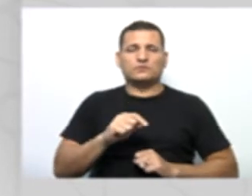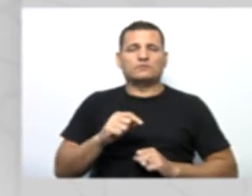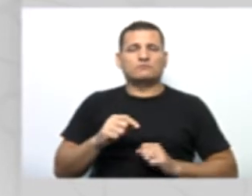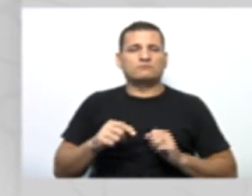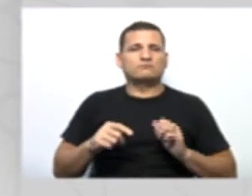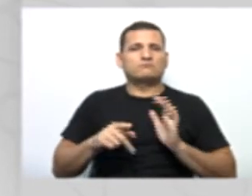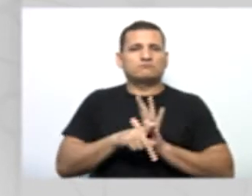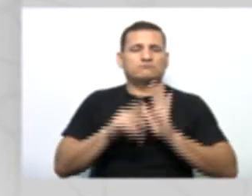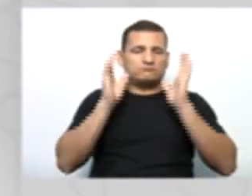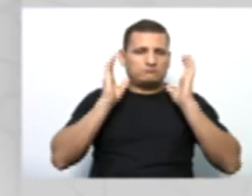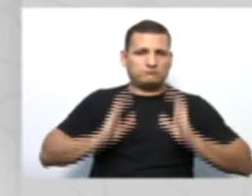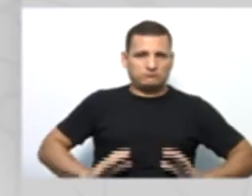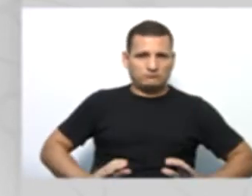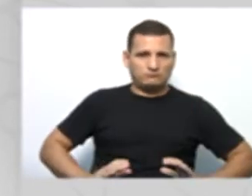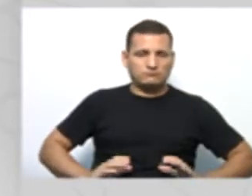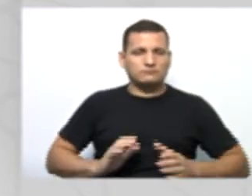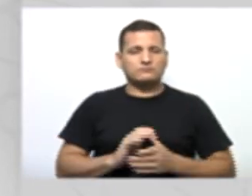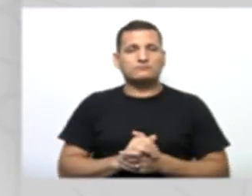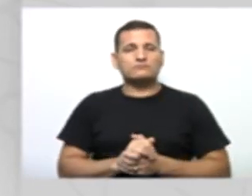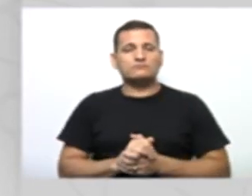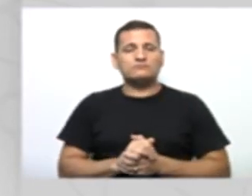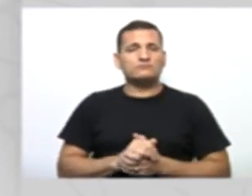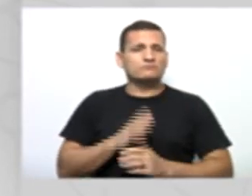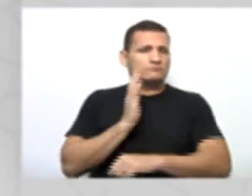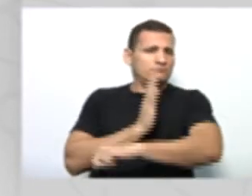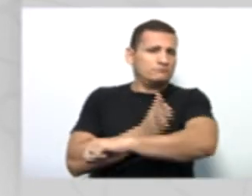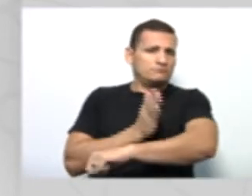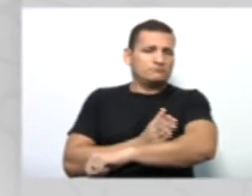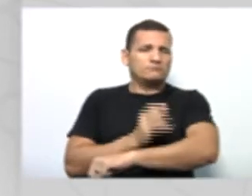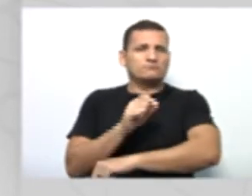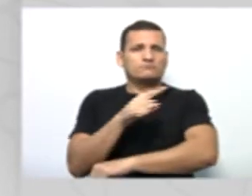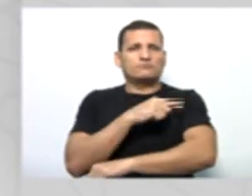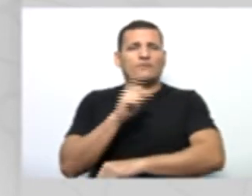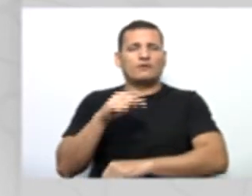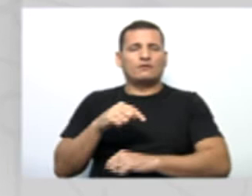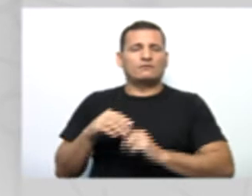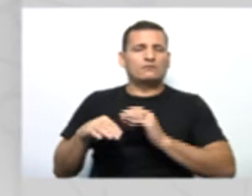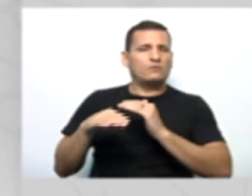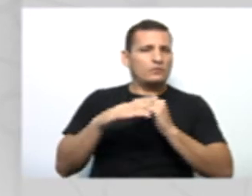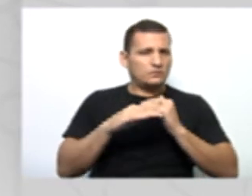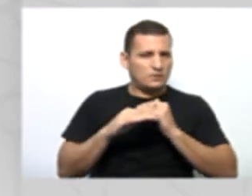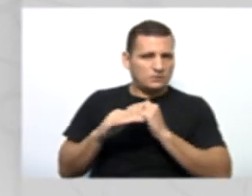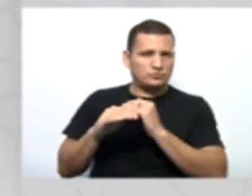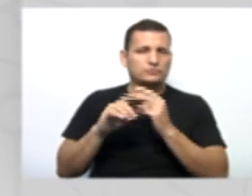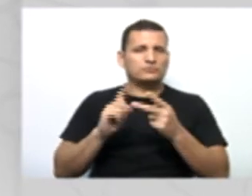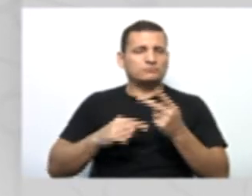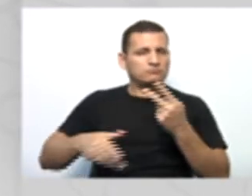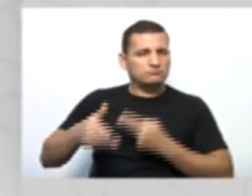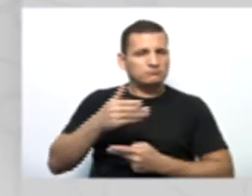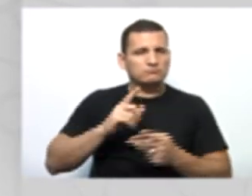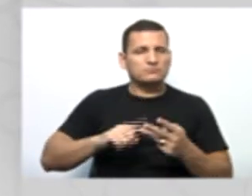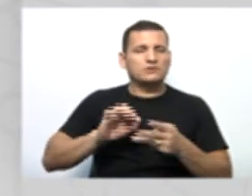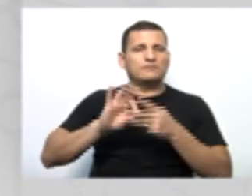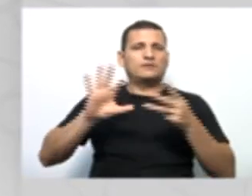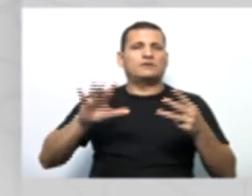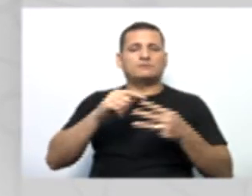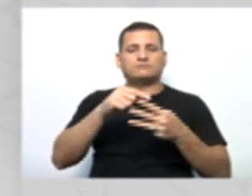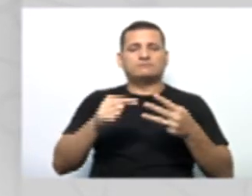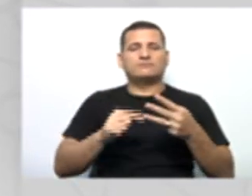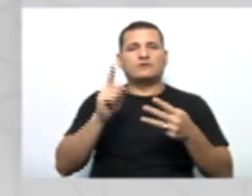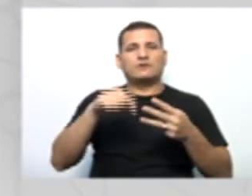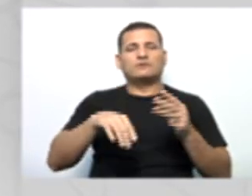minha cidadania. O lema na Idade Moderna era igualdade, fraternidade e liberdade. Esses eram os